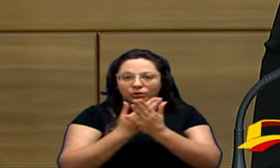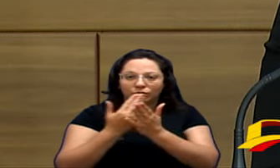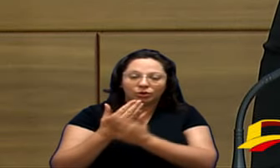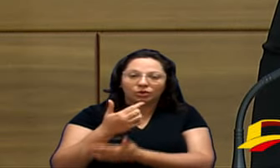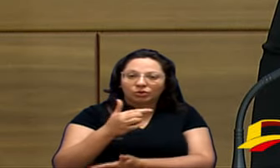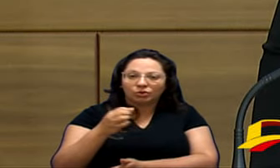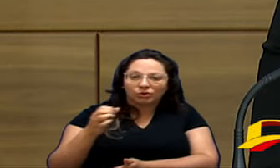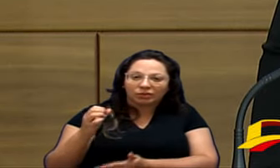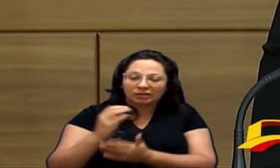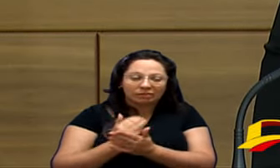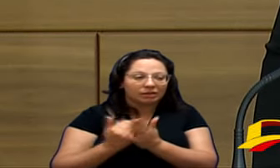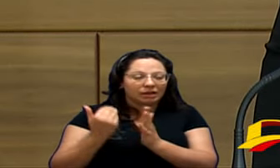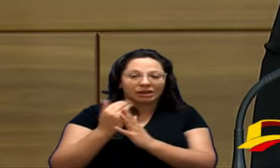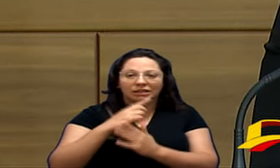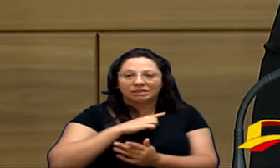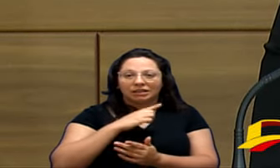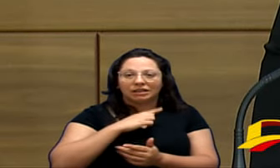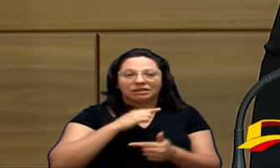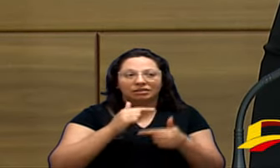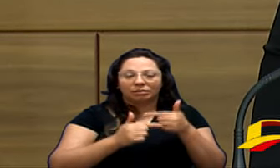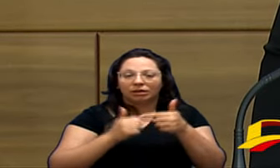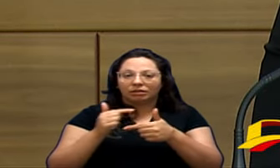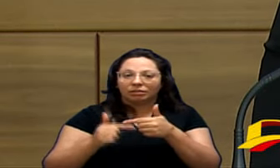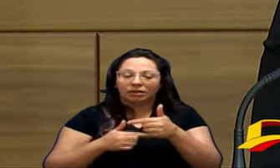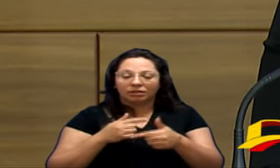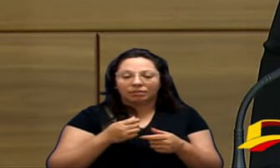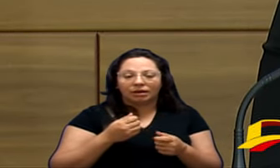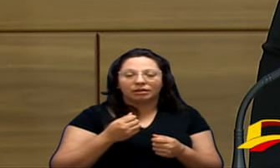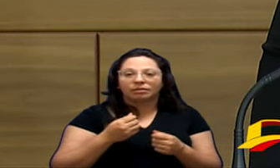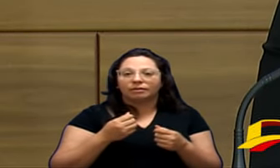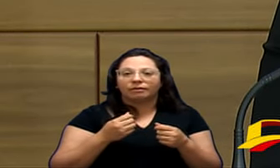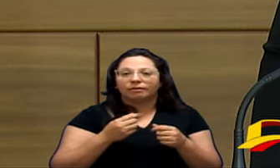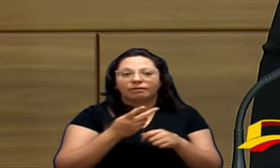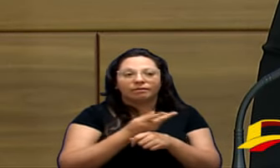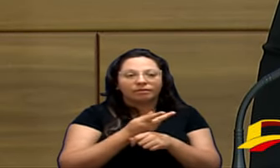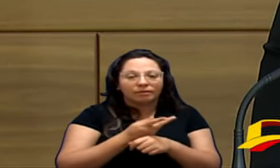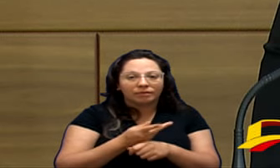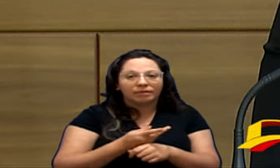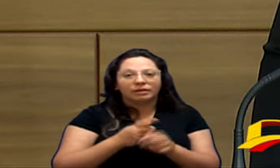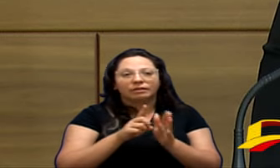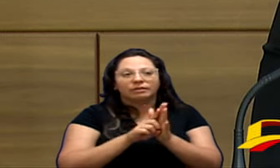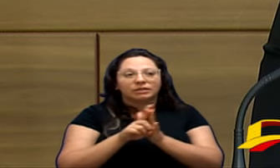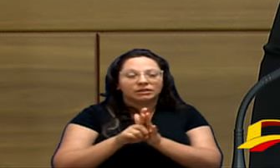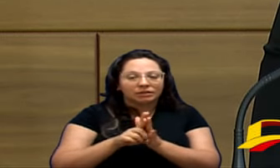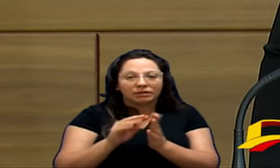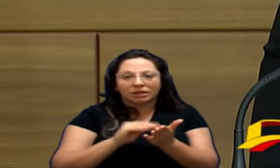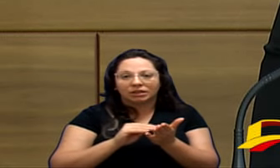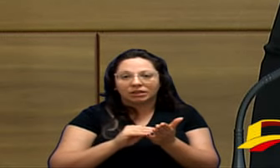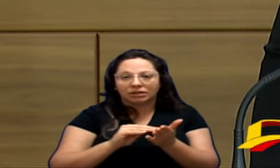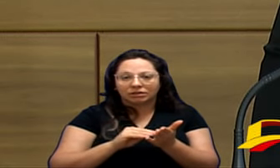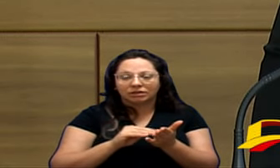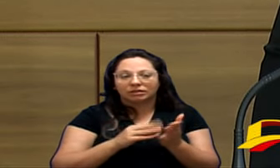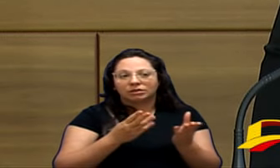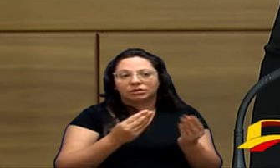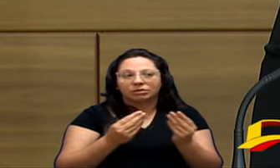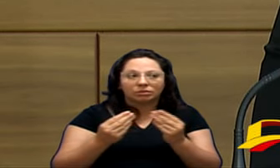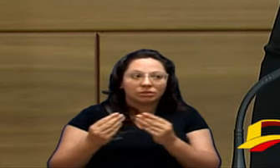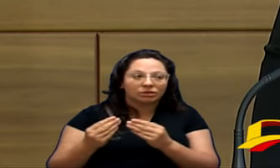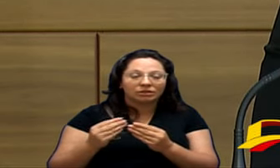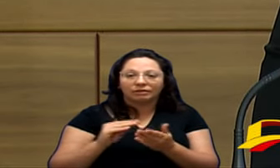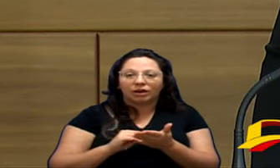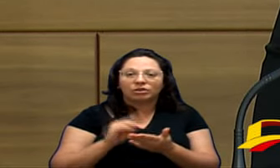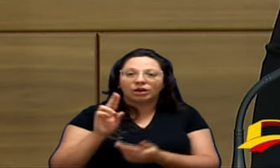infinidade de serviços públicos sendo sendo prestado fiscalização de tudo quanto é jeito várias unidades de saúde do município